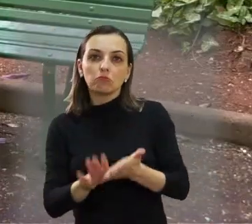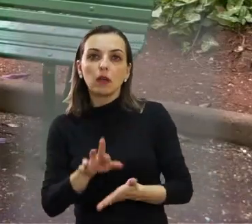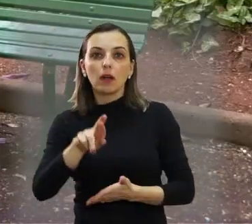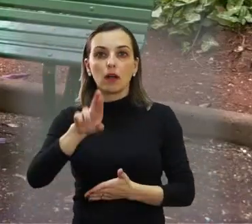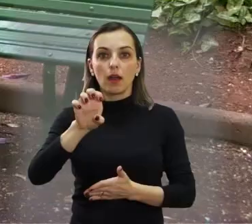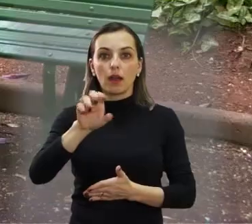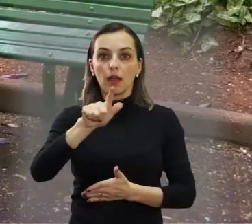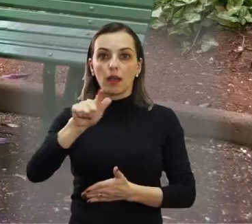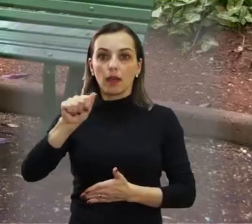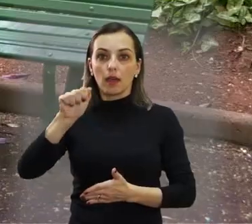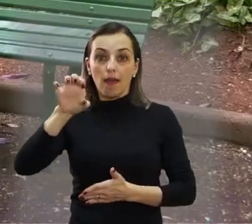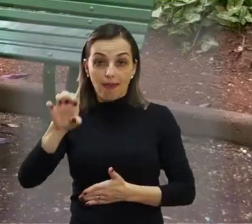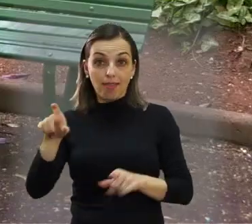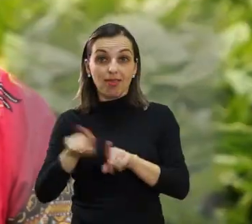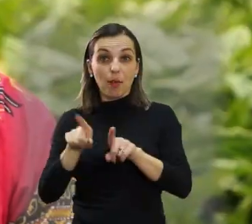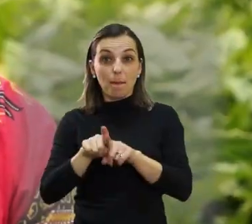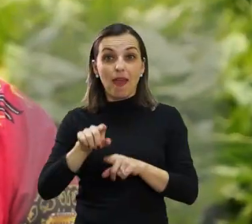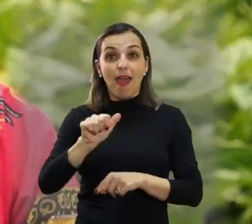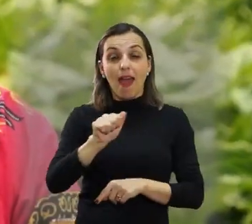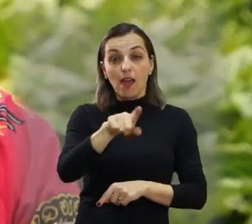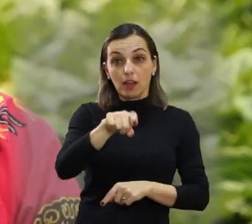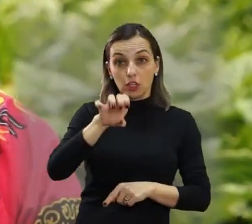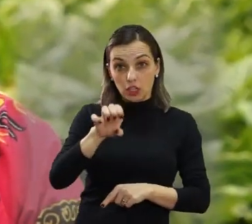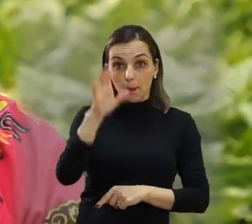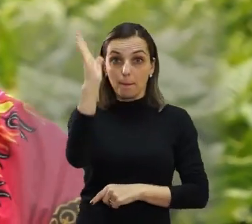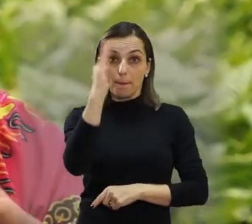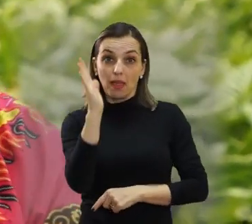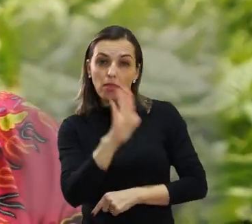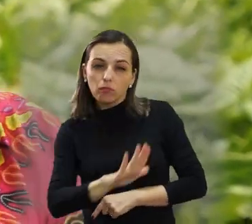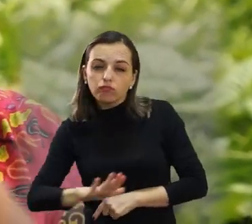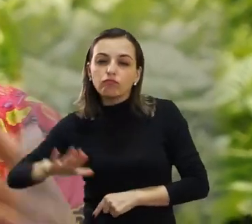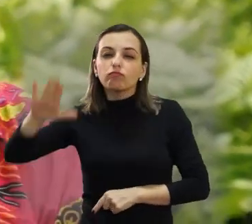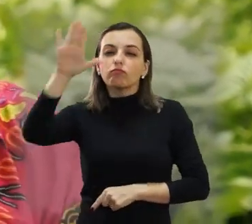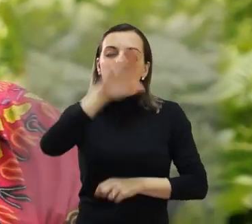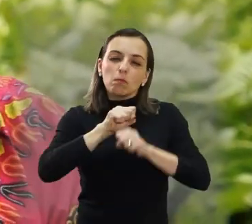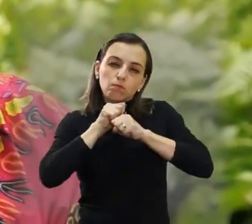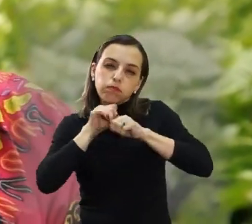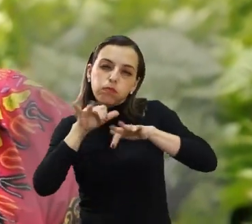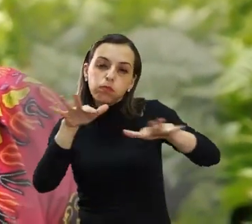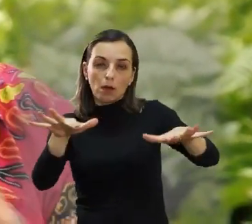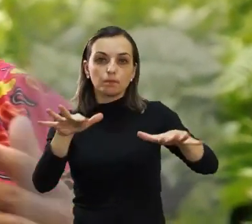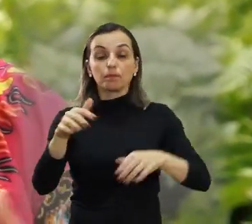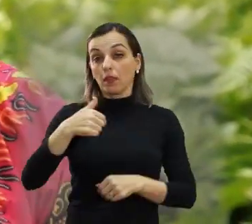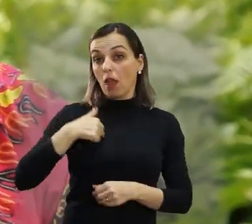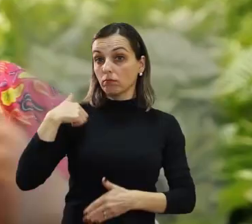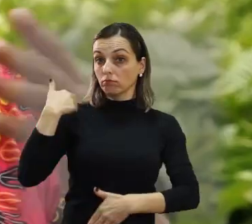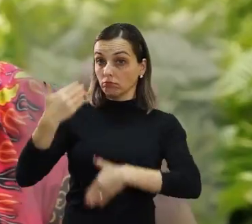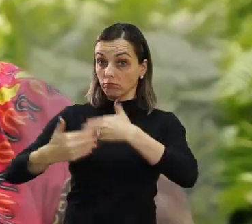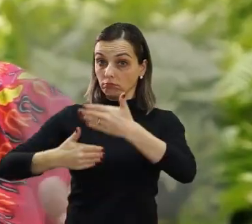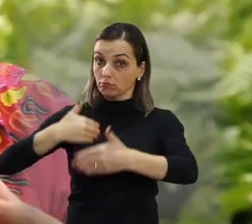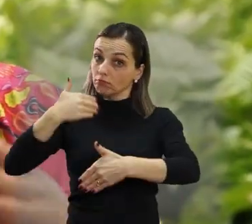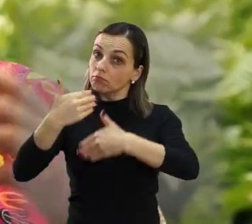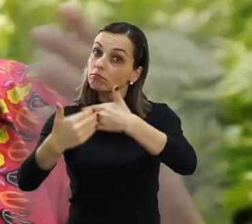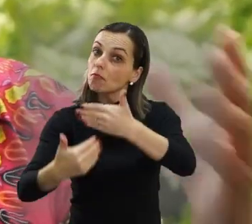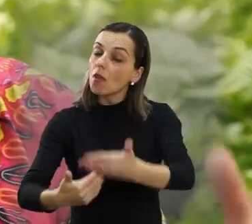na década de 90. E aí, no nosso crescimento, a gente vai